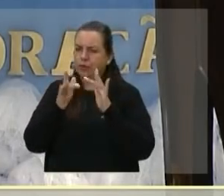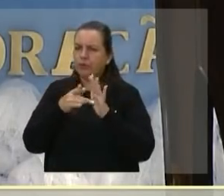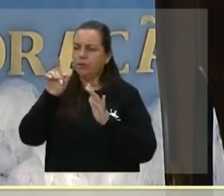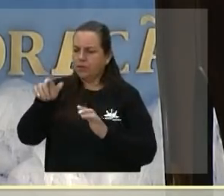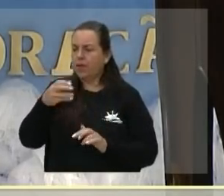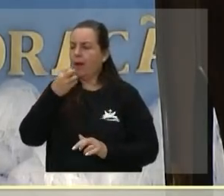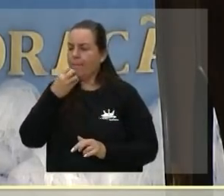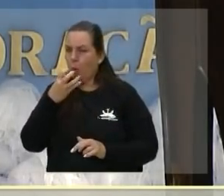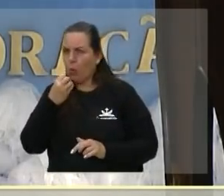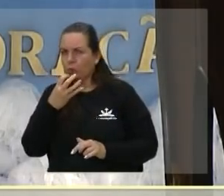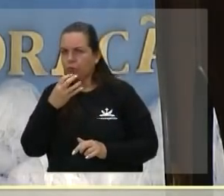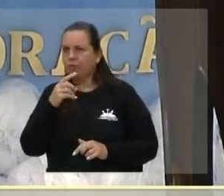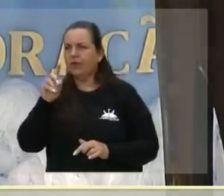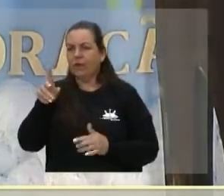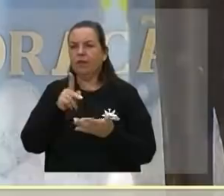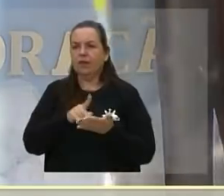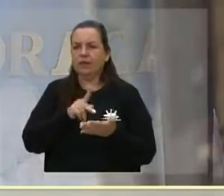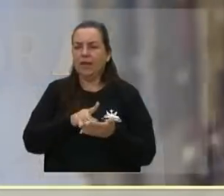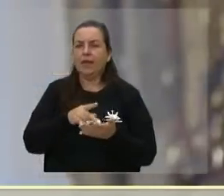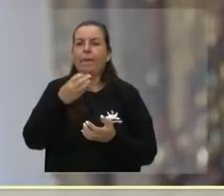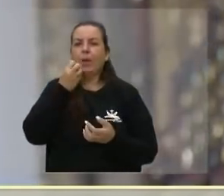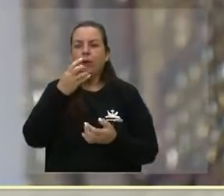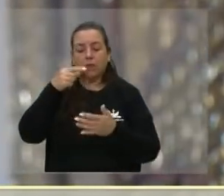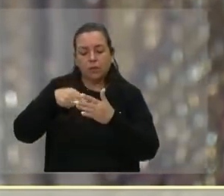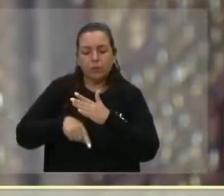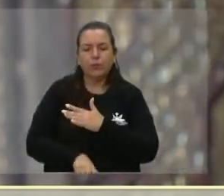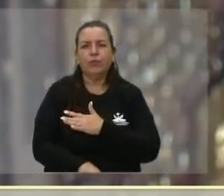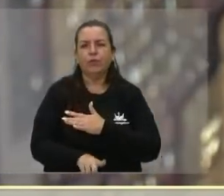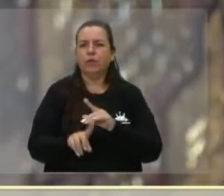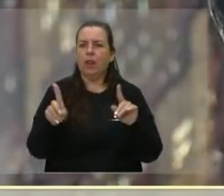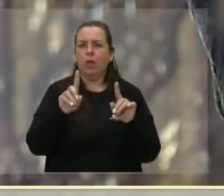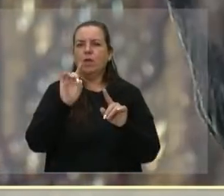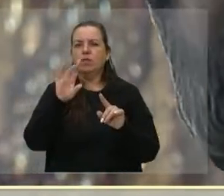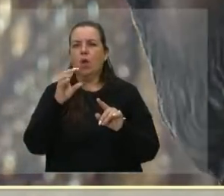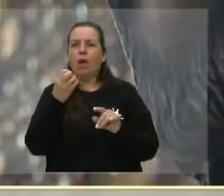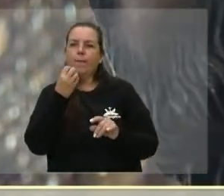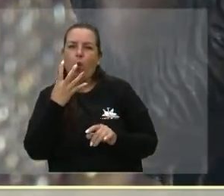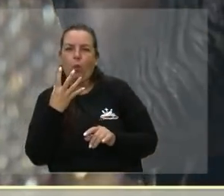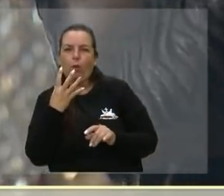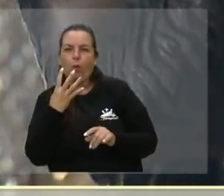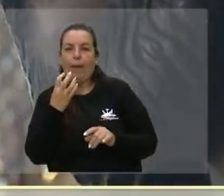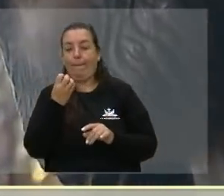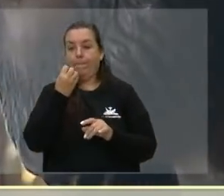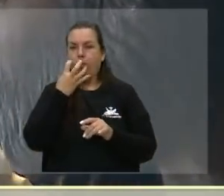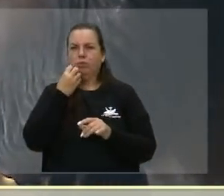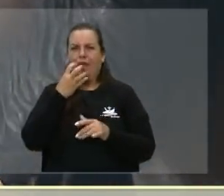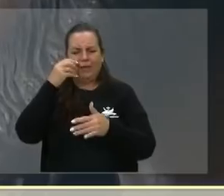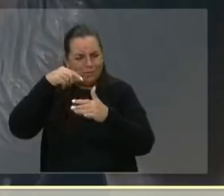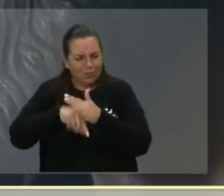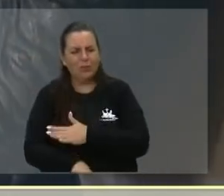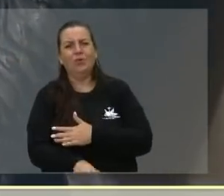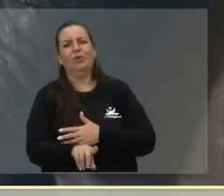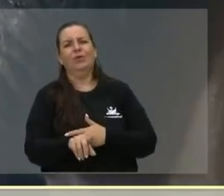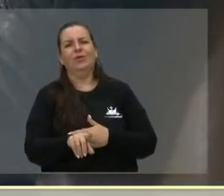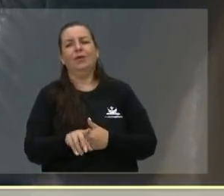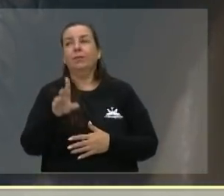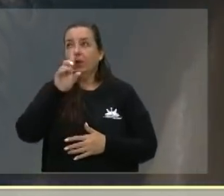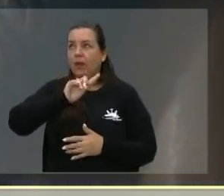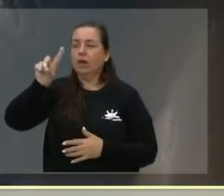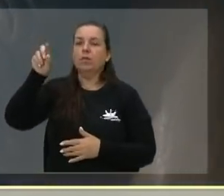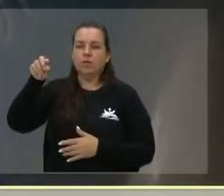escutar a palavra bondoso você vai entender que é mais do que bondade deus é bondoso